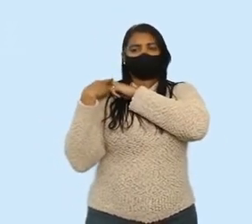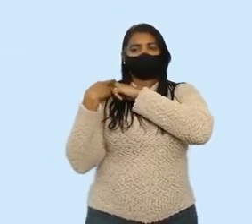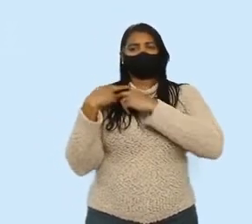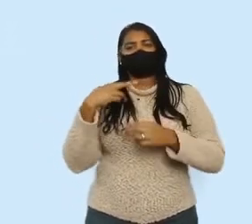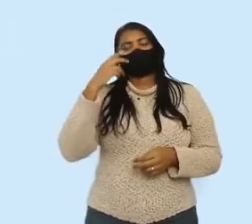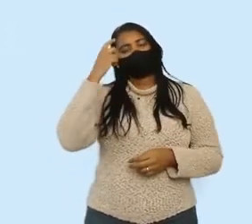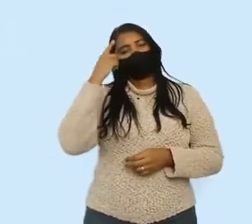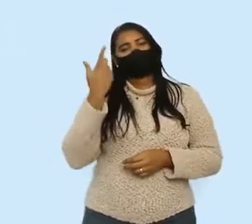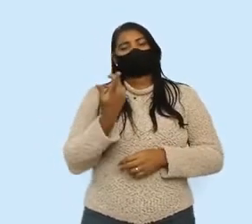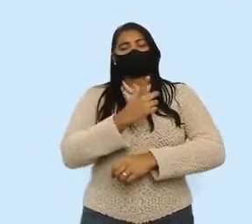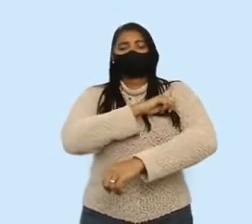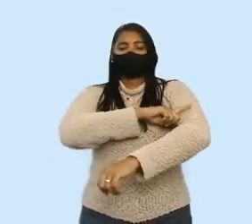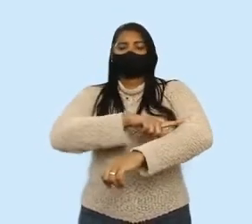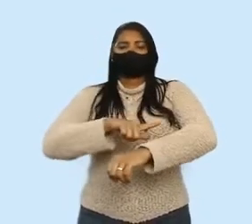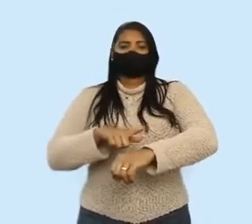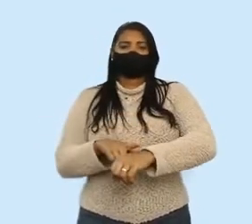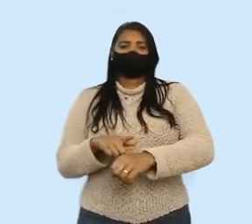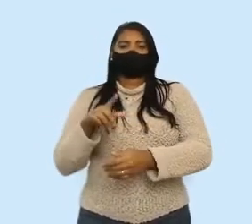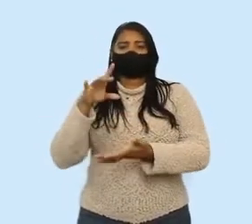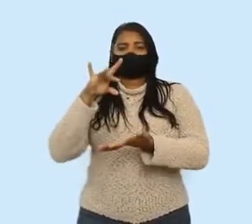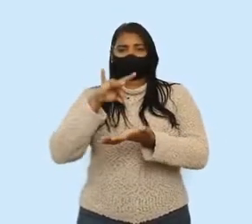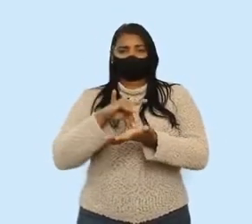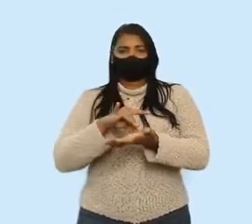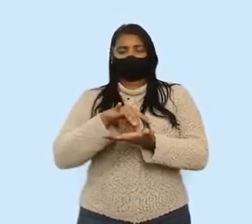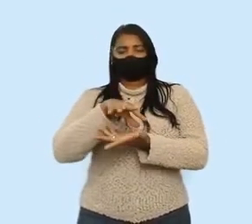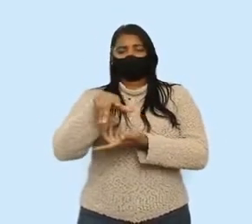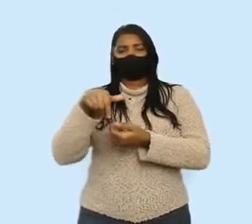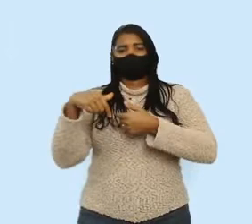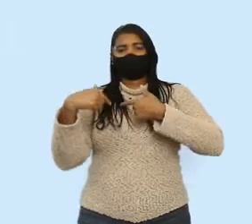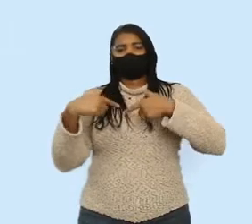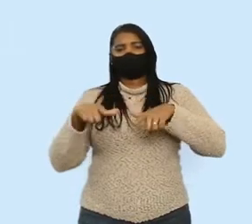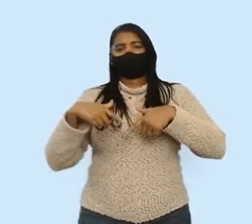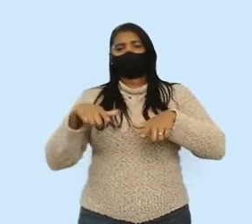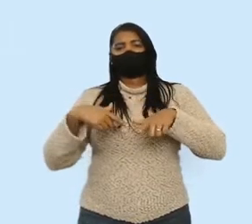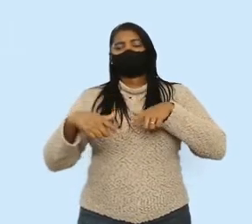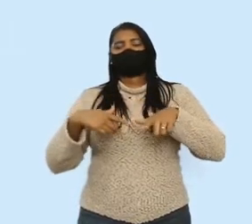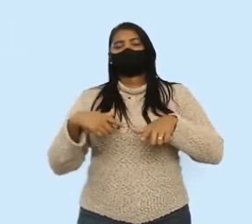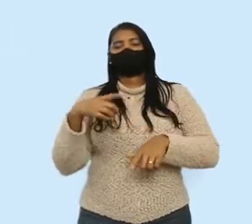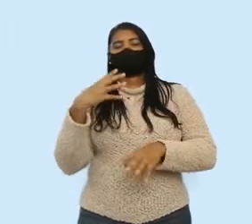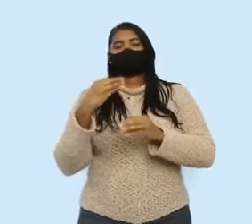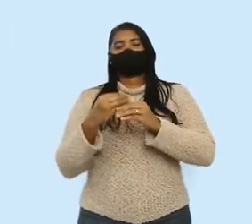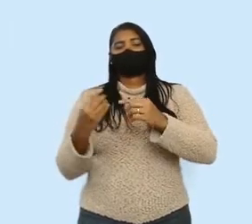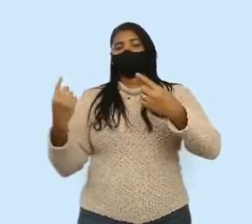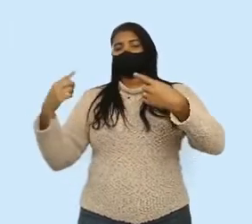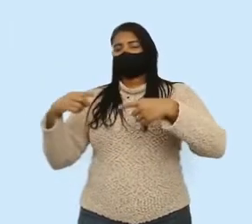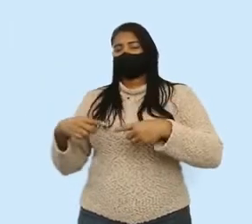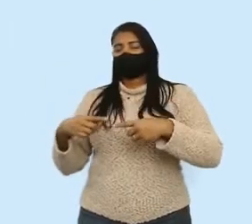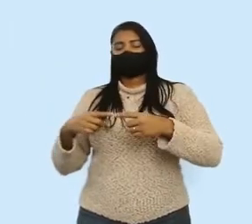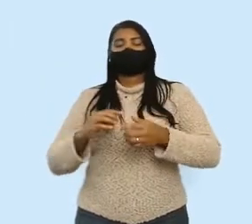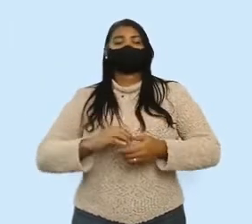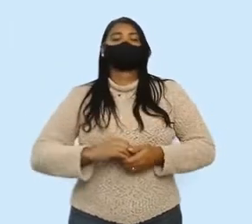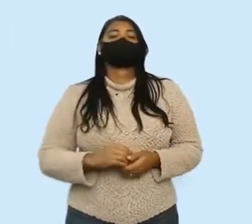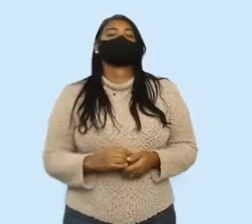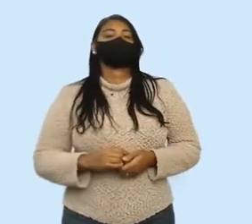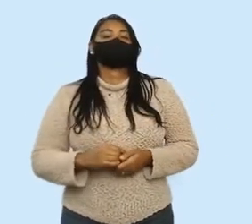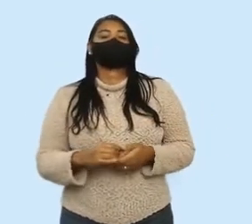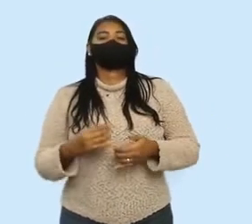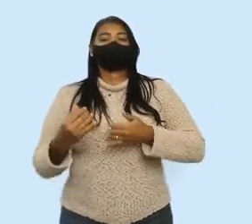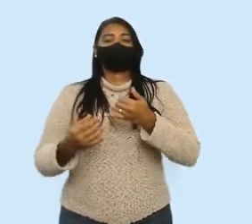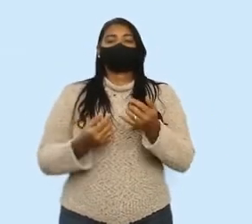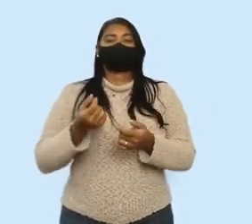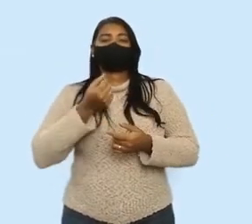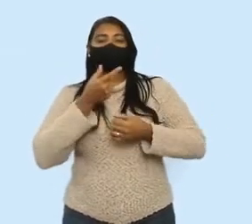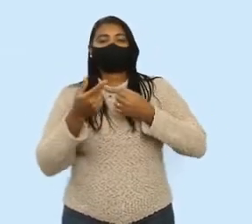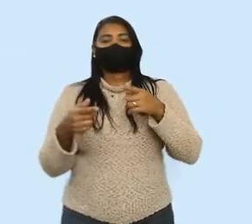ser educado para ser inserido no mundo do trabalho. E aí a questão do combate à vadiagem, do combate à